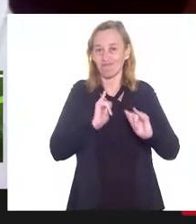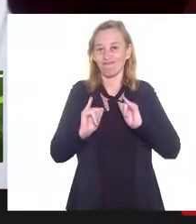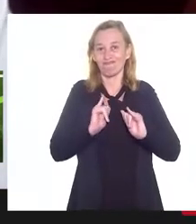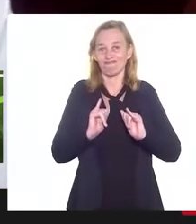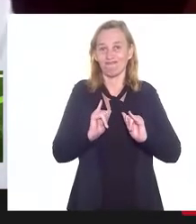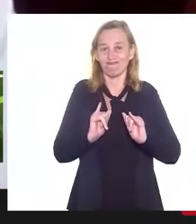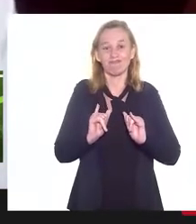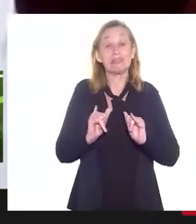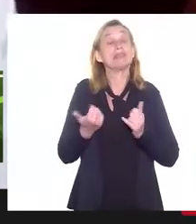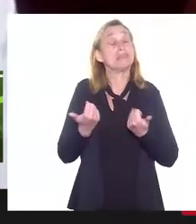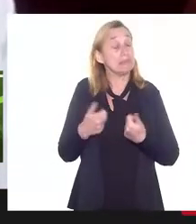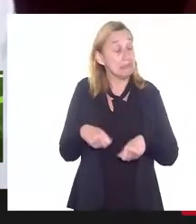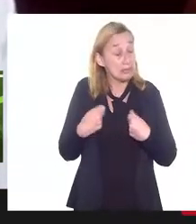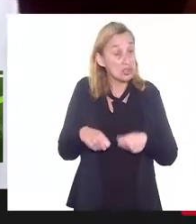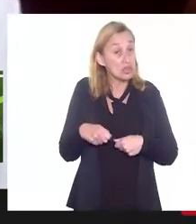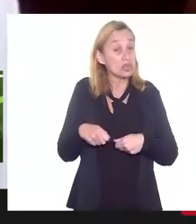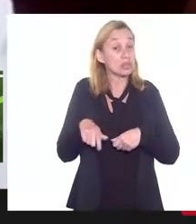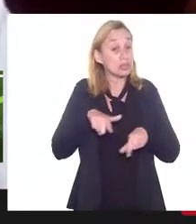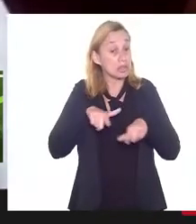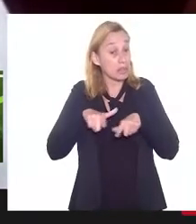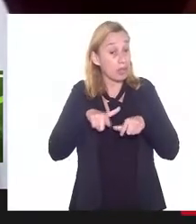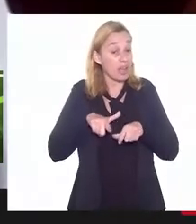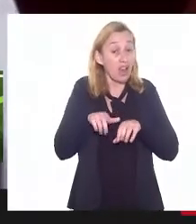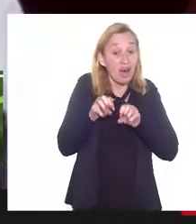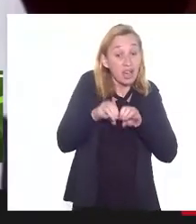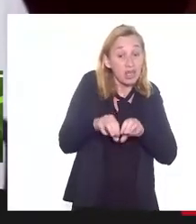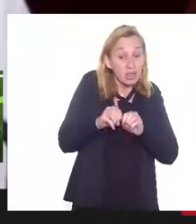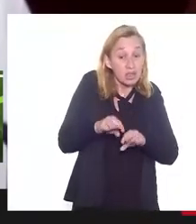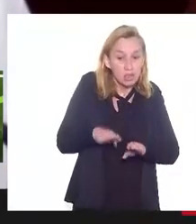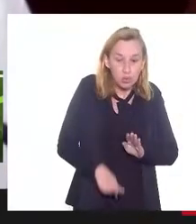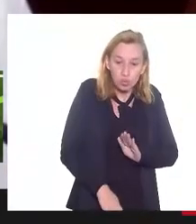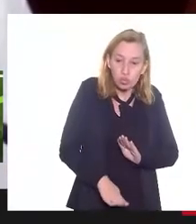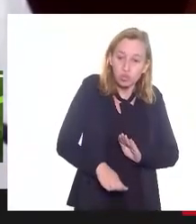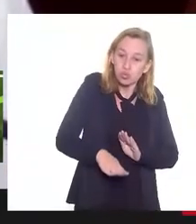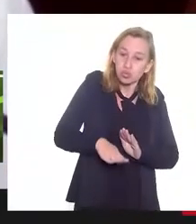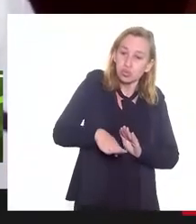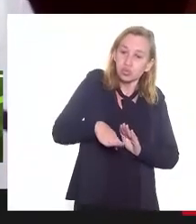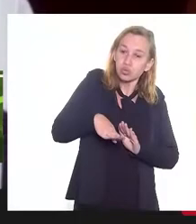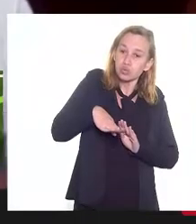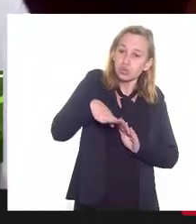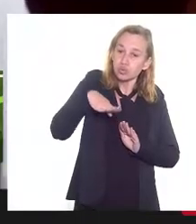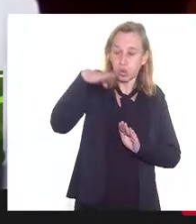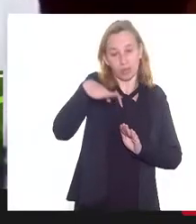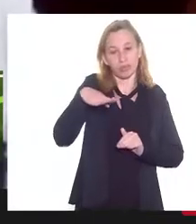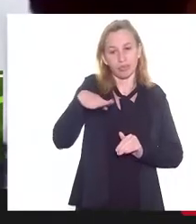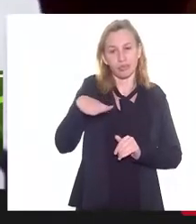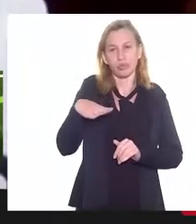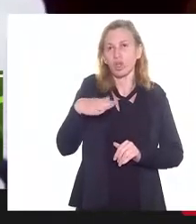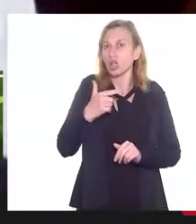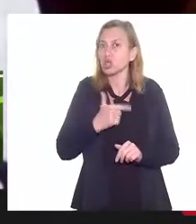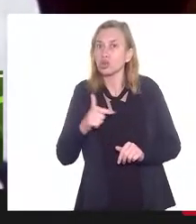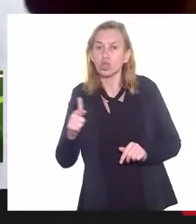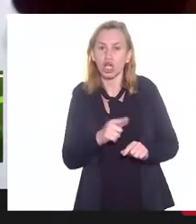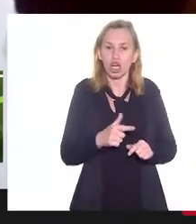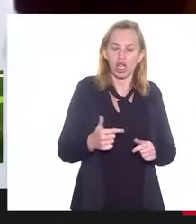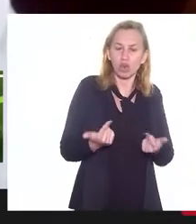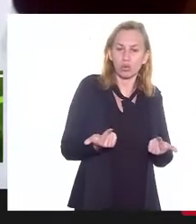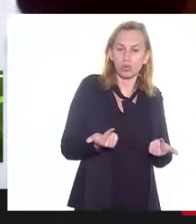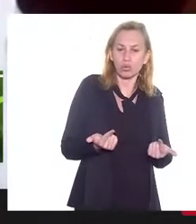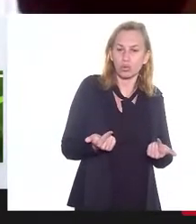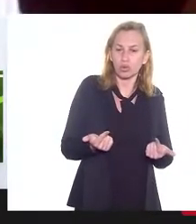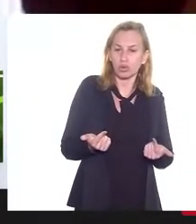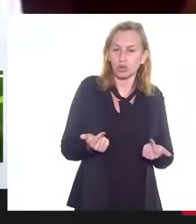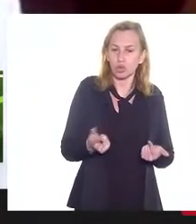A gente precisa trabalhar a educação desde a sua plenitude. Nós não temos nenhum dos